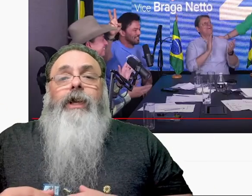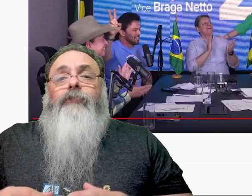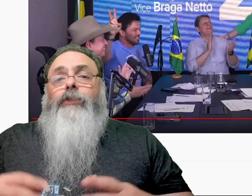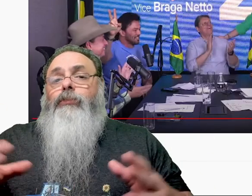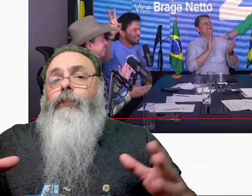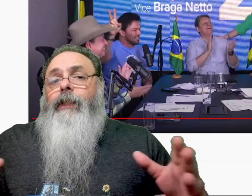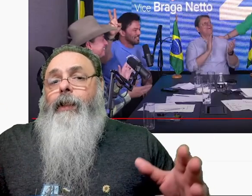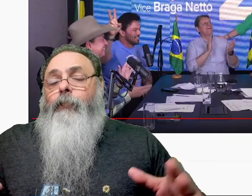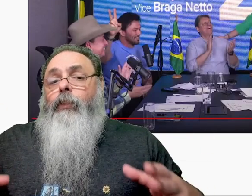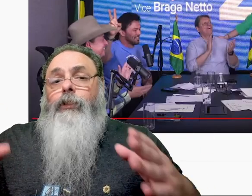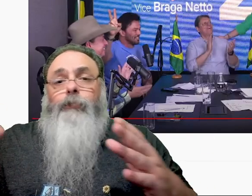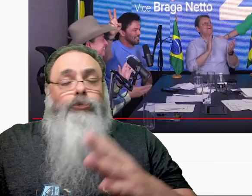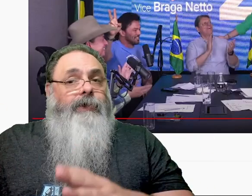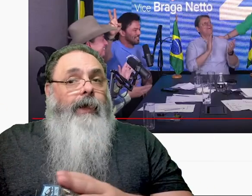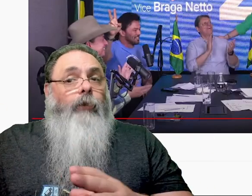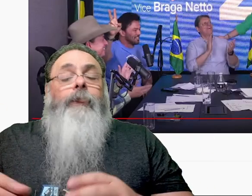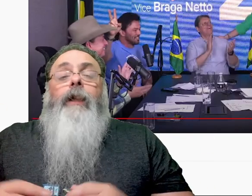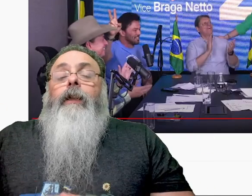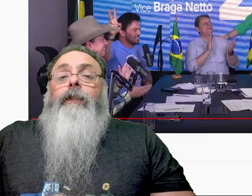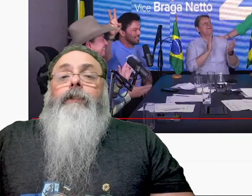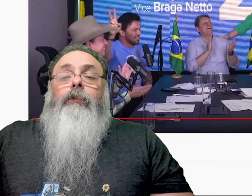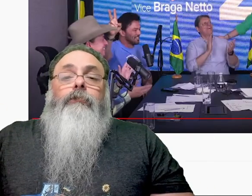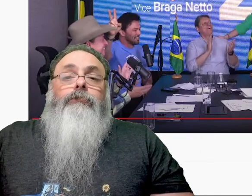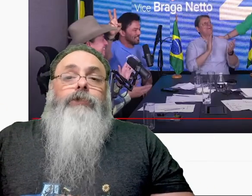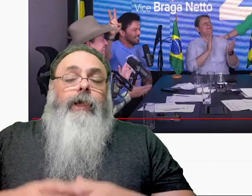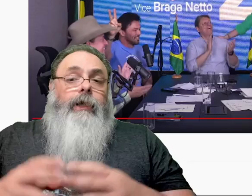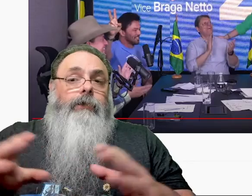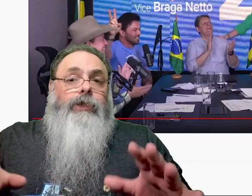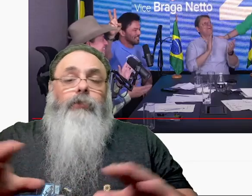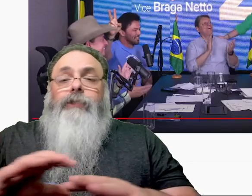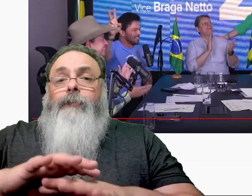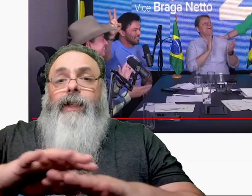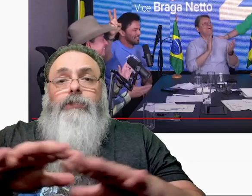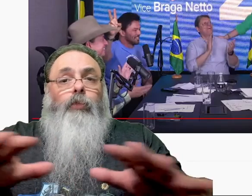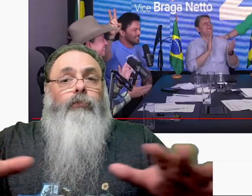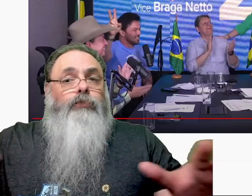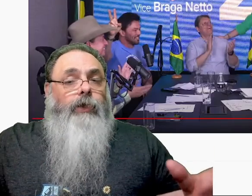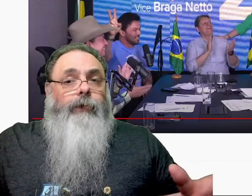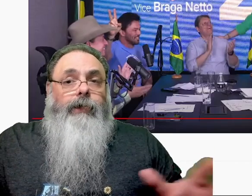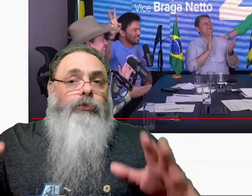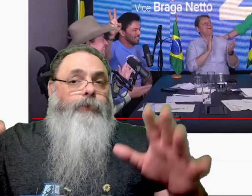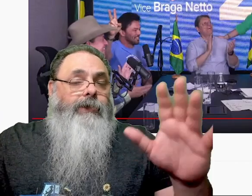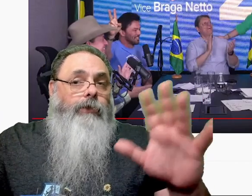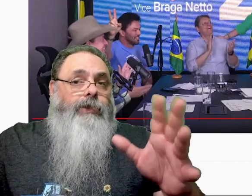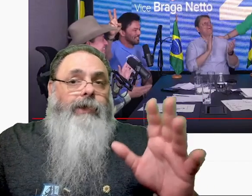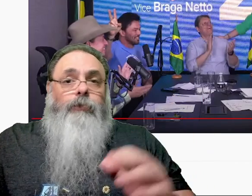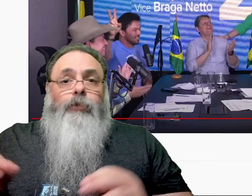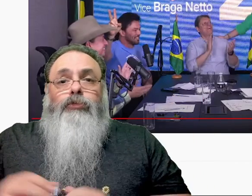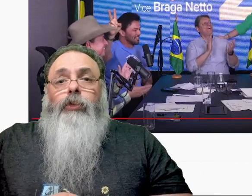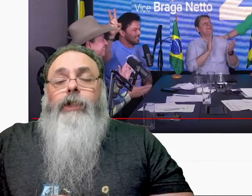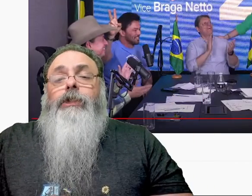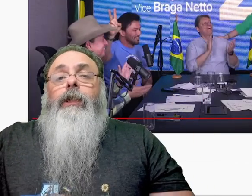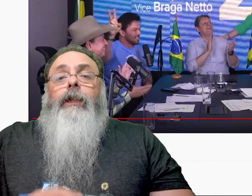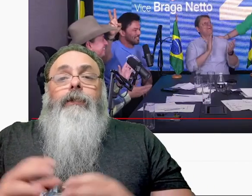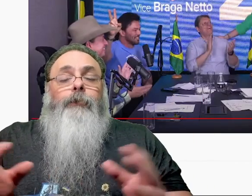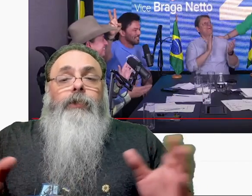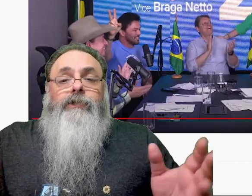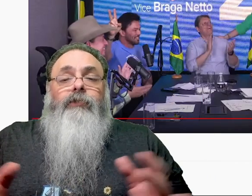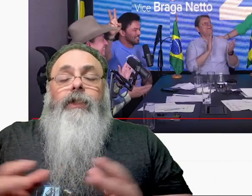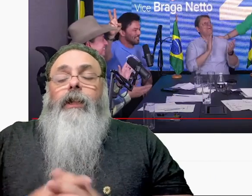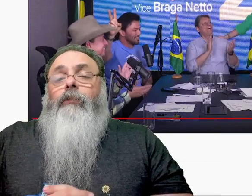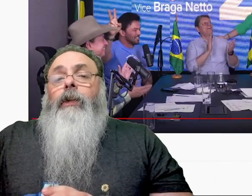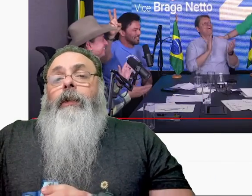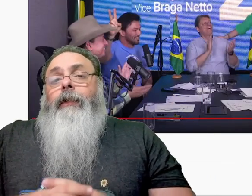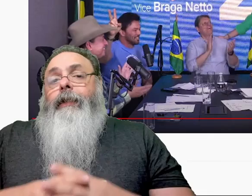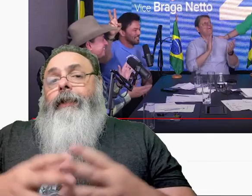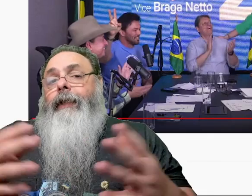para o Marcelo Jefferson ele acabou indo para o hospital Então já já não tem mais confusão ali no hospital já tá sobre Custódia da